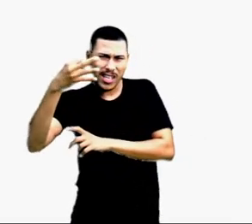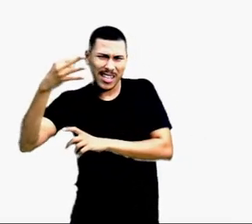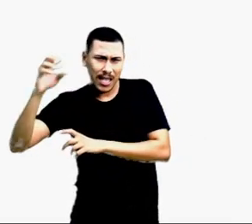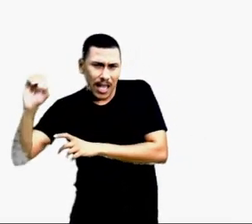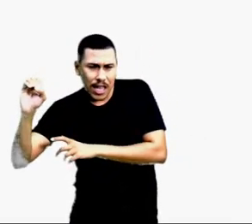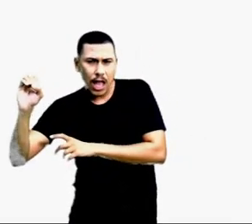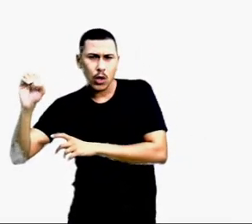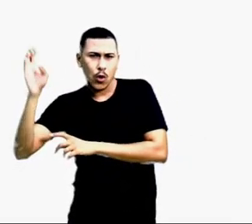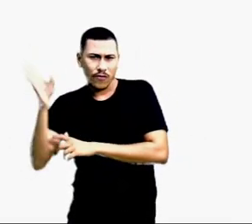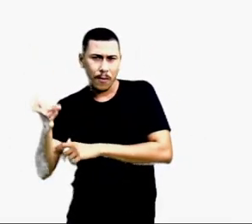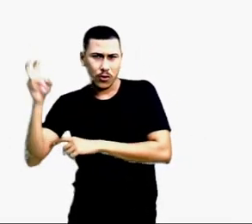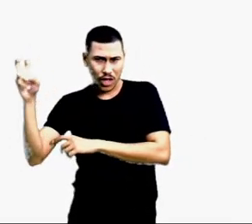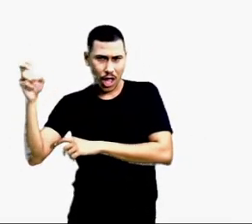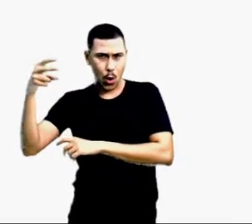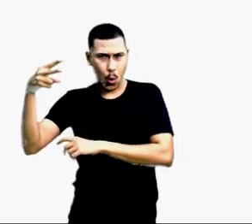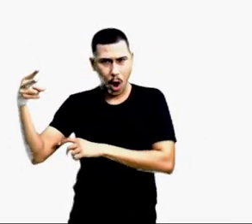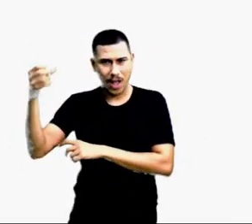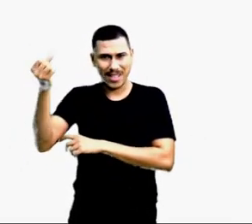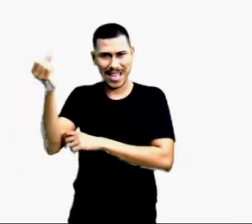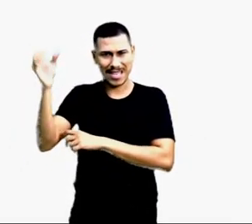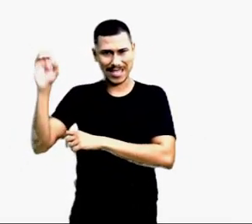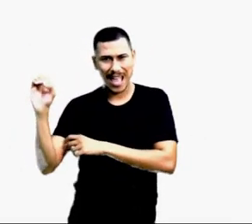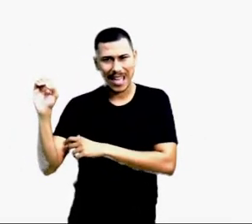é igual a